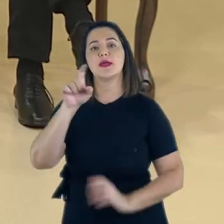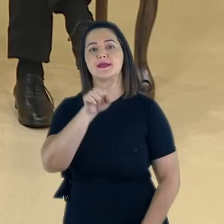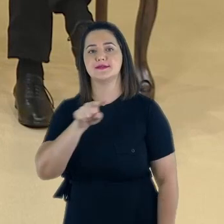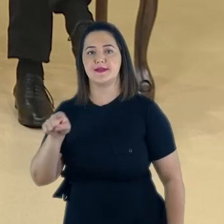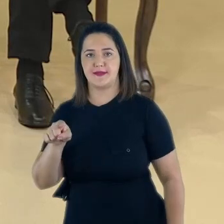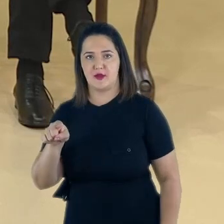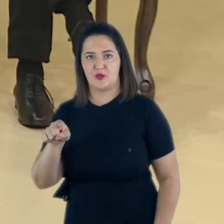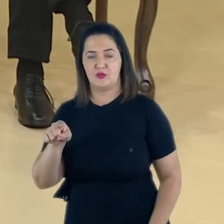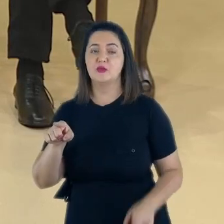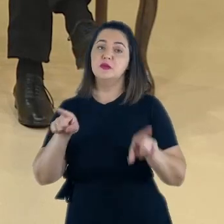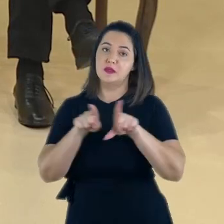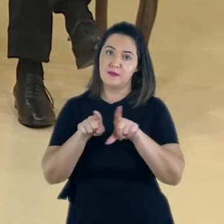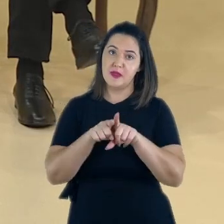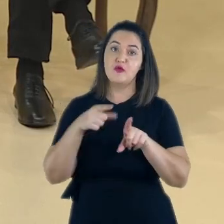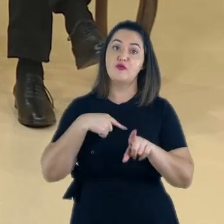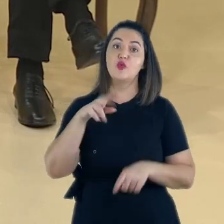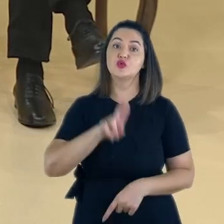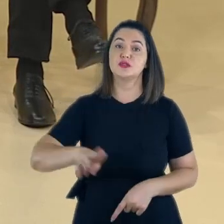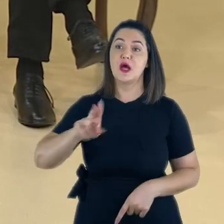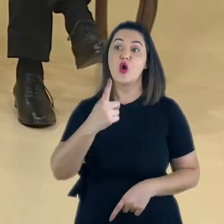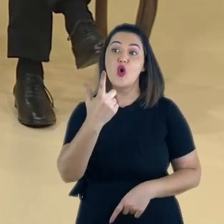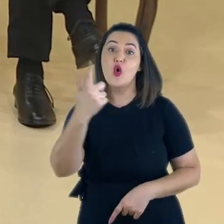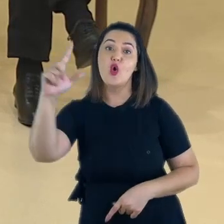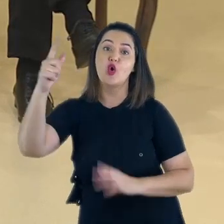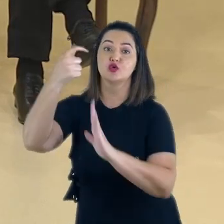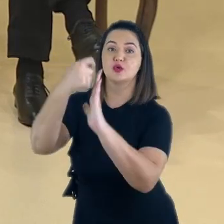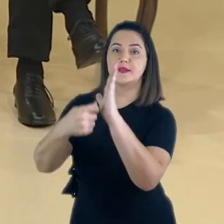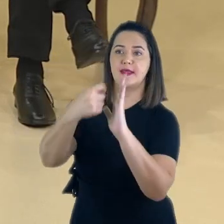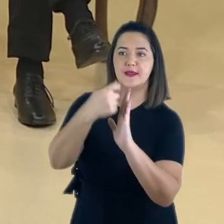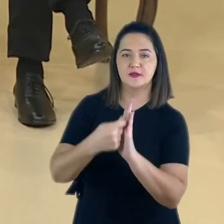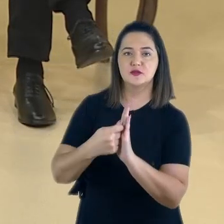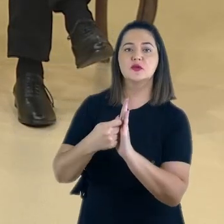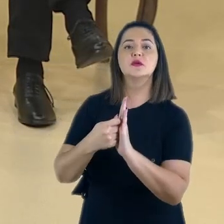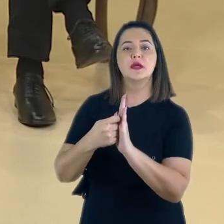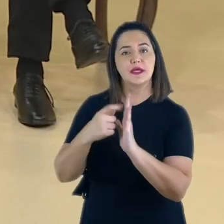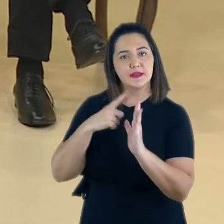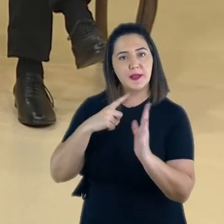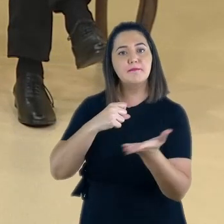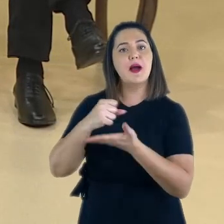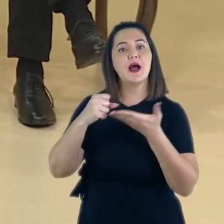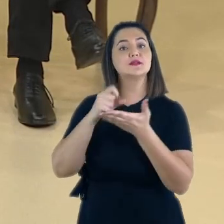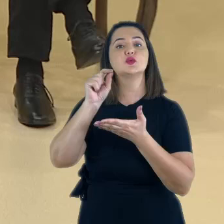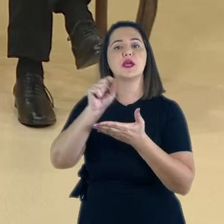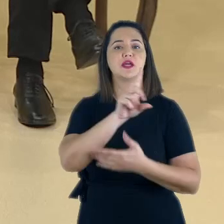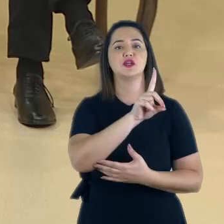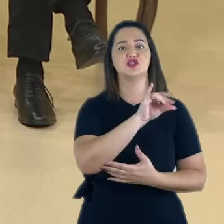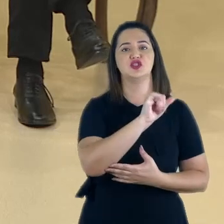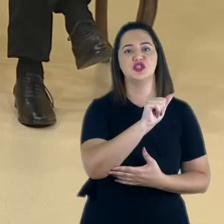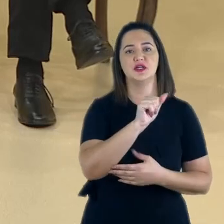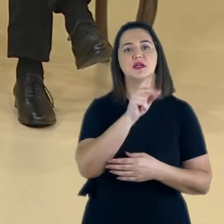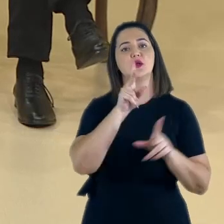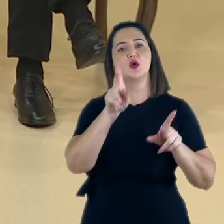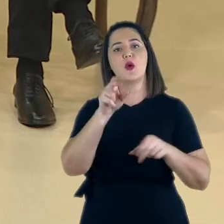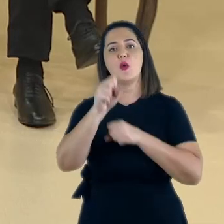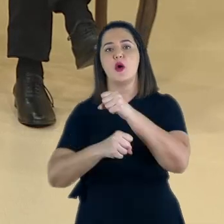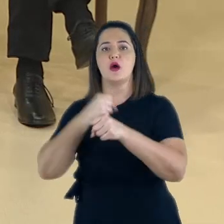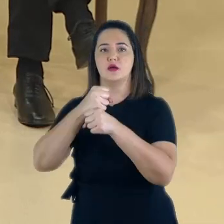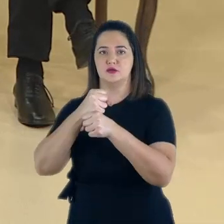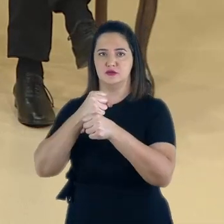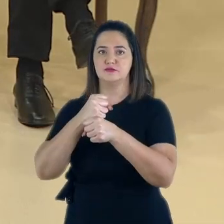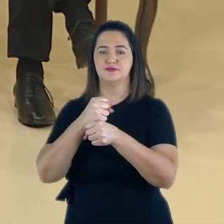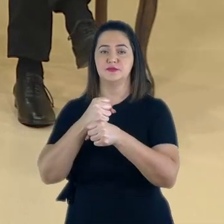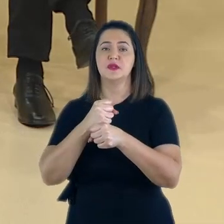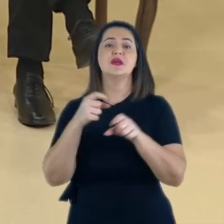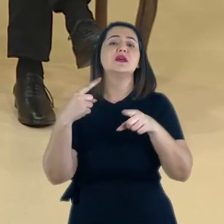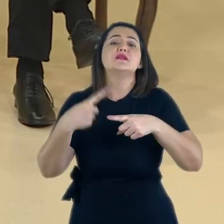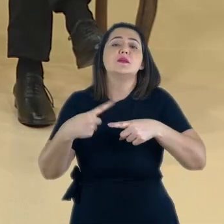textos bíblicos e não bíblicos que sustentam o princípio de ano. E, finalmente, por que eles são usados para um